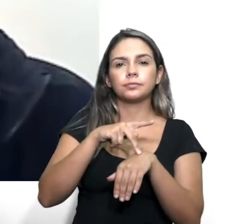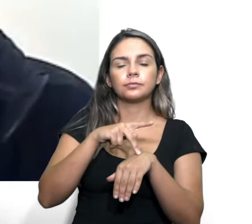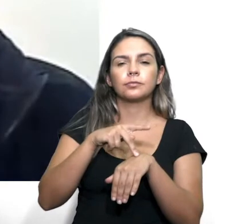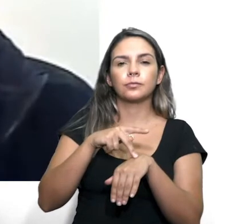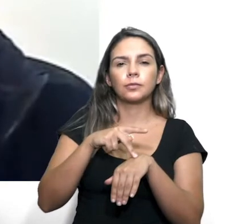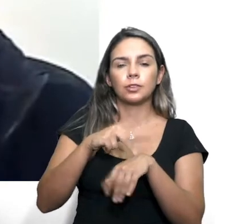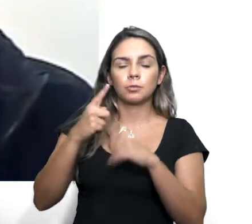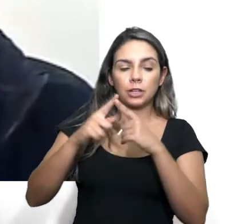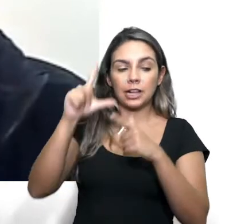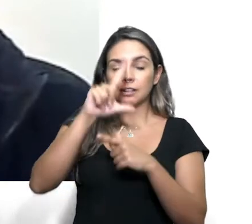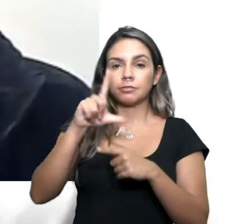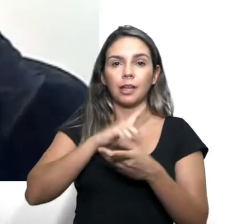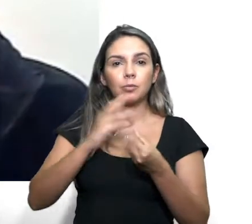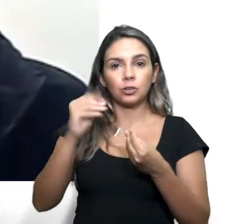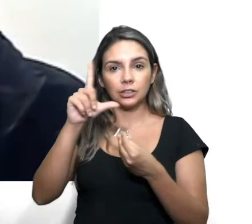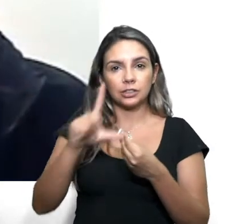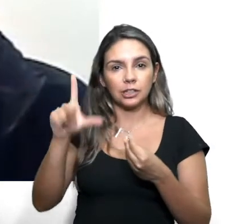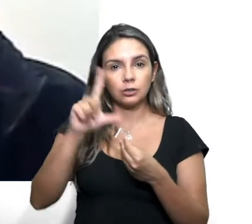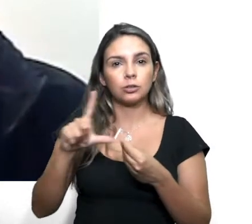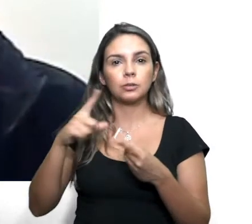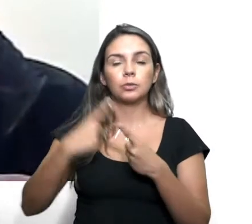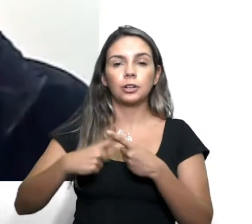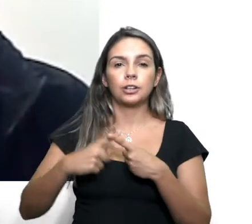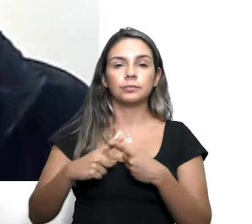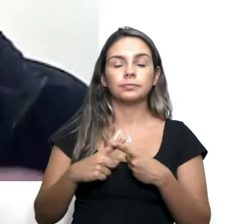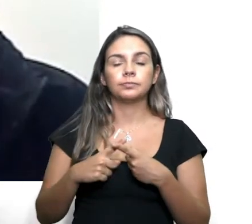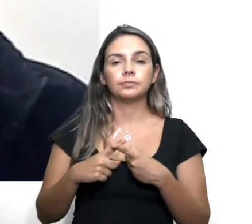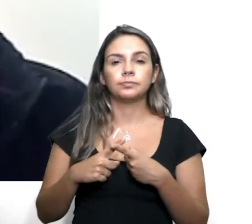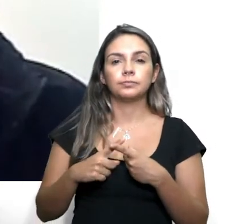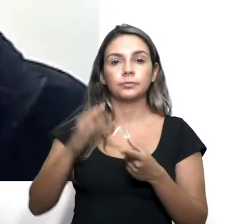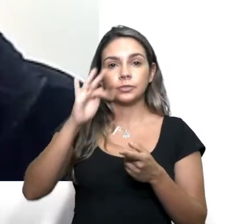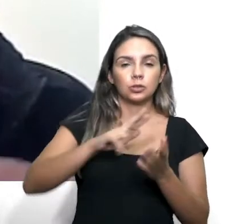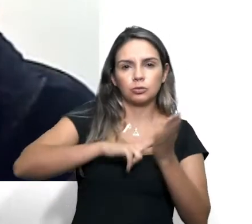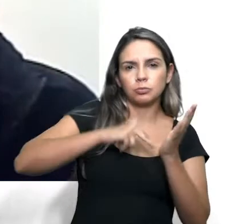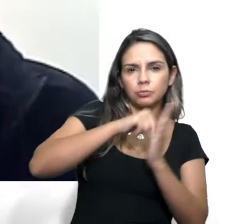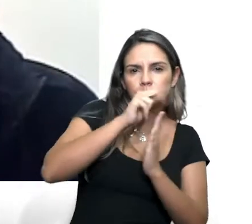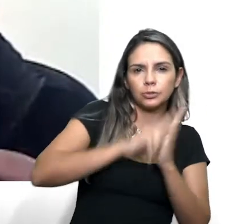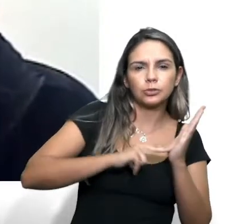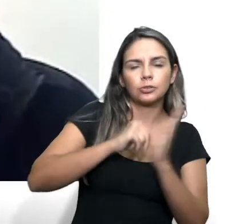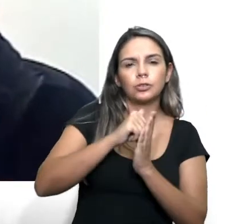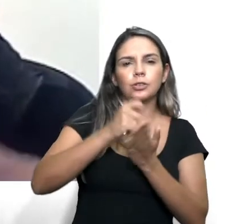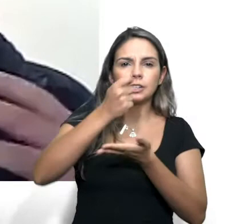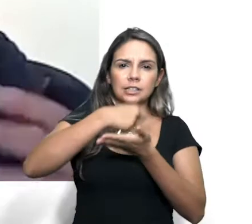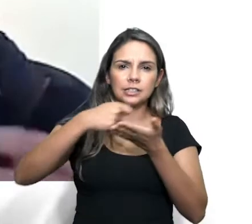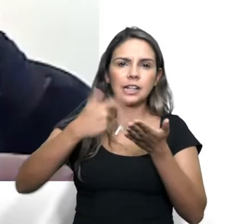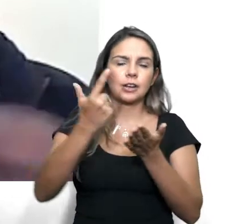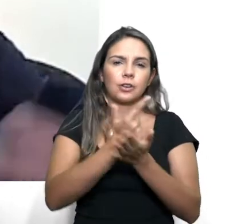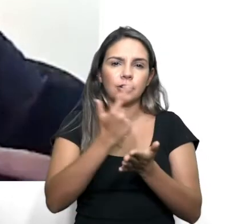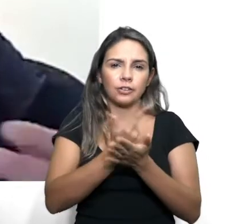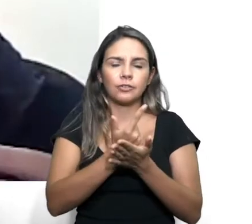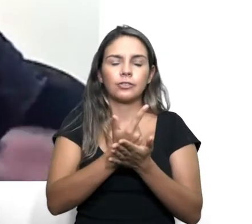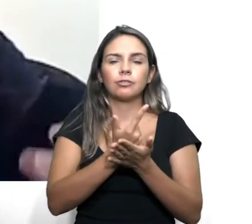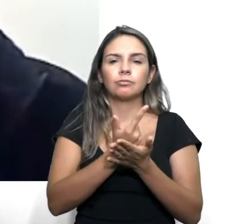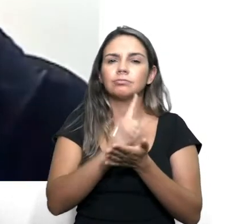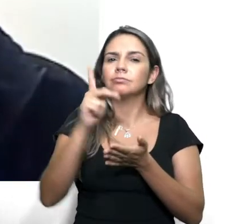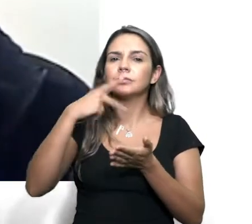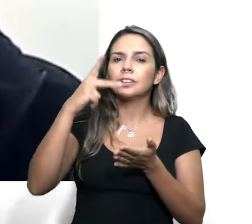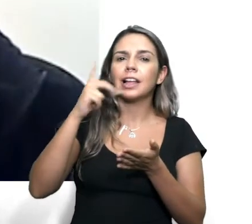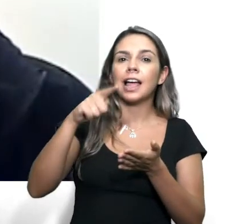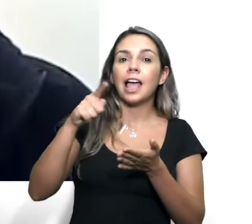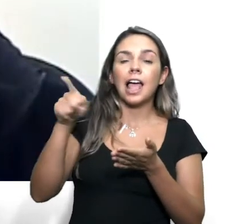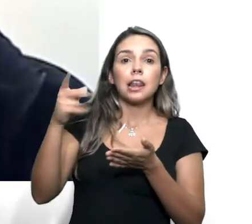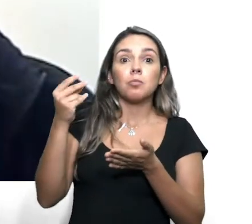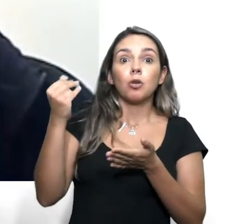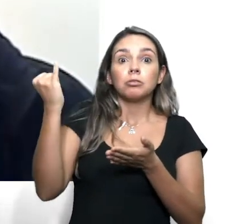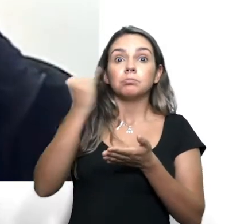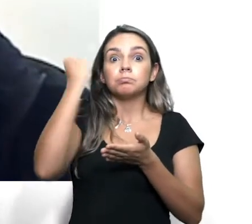em França talvez seja o país onde o escritor, a ideia de escrita, de livro, eu não diria sagrada, mas